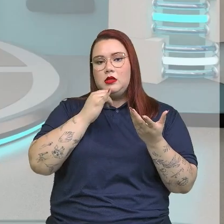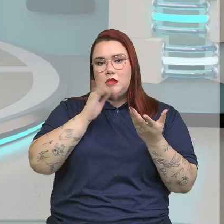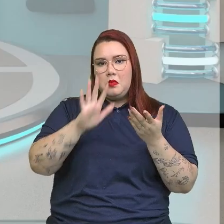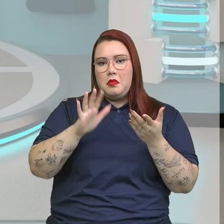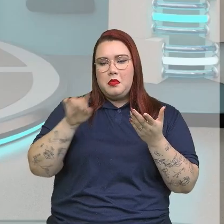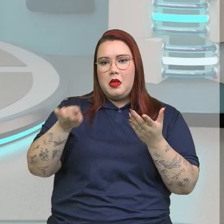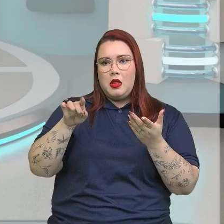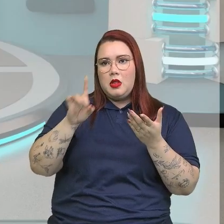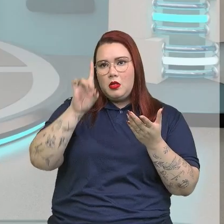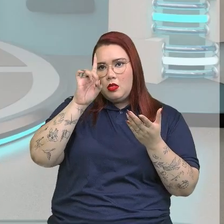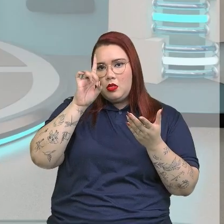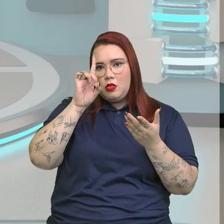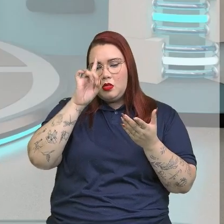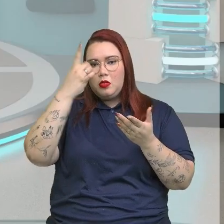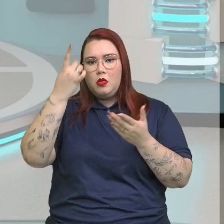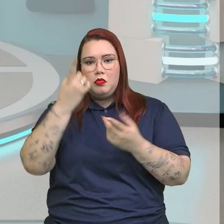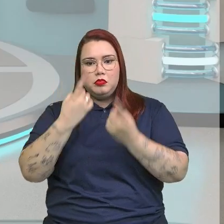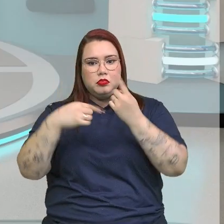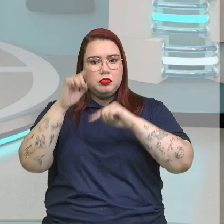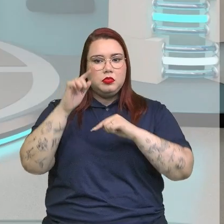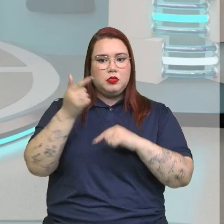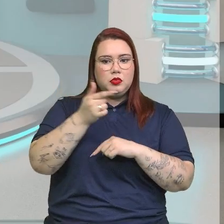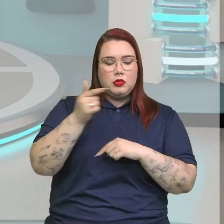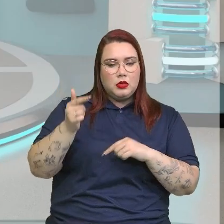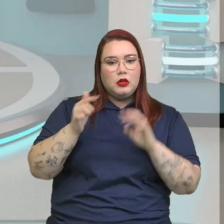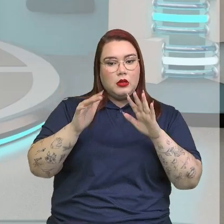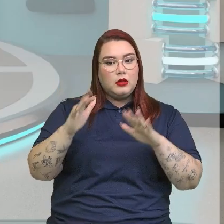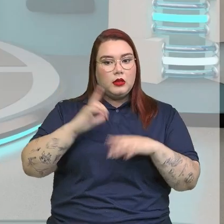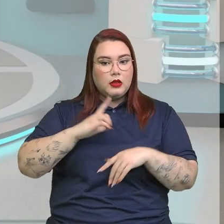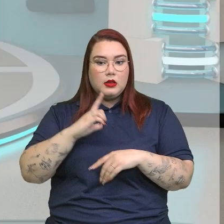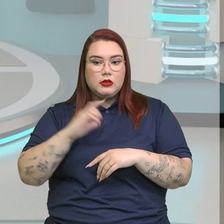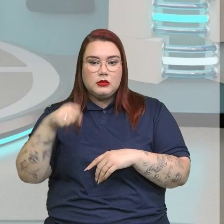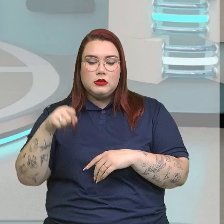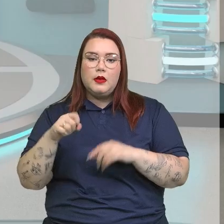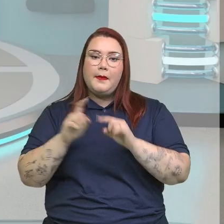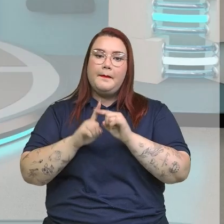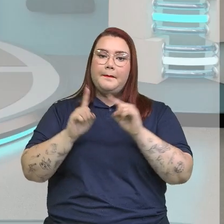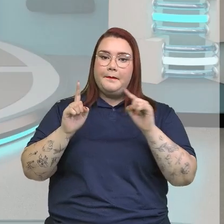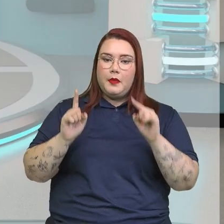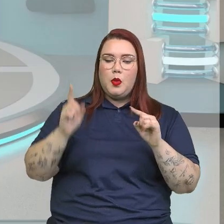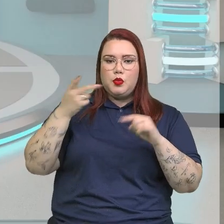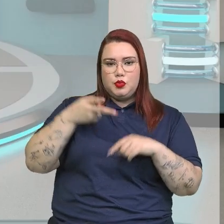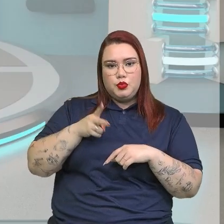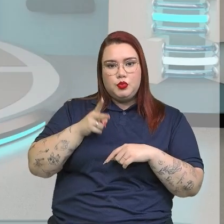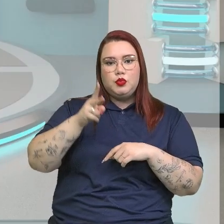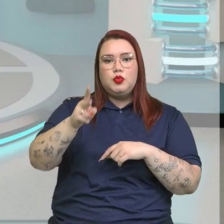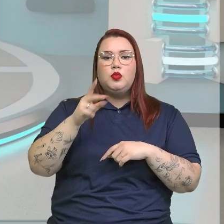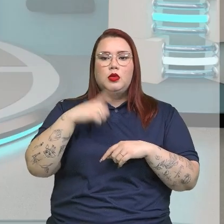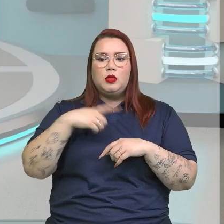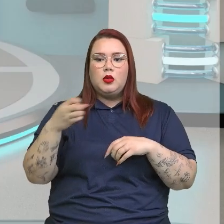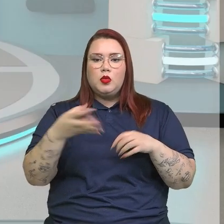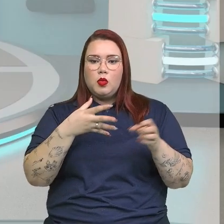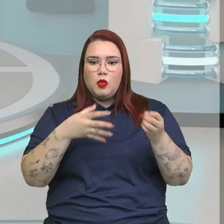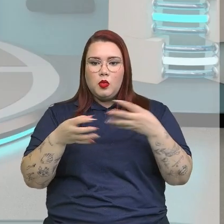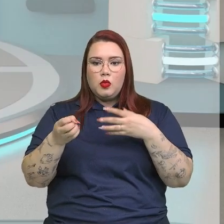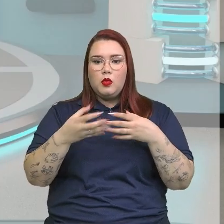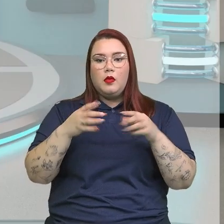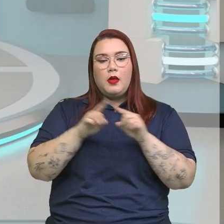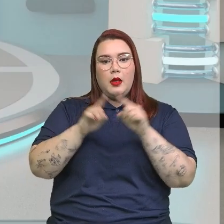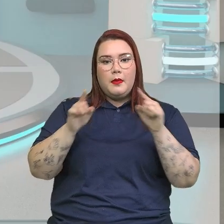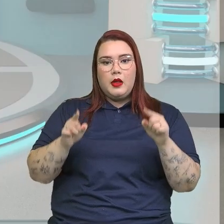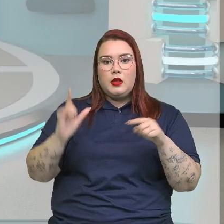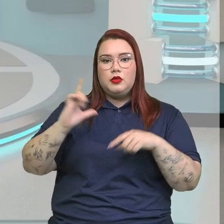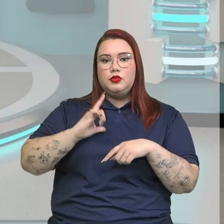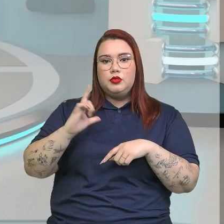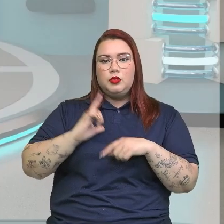inovem, não significa que eles não vão fazer grandes inovações. Eles vão continuar inovando, mas também vamos ter aí